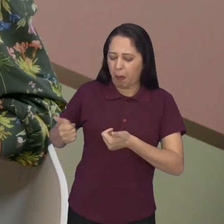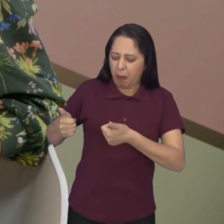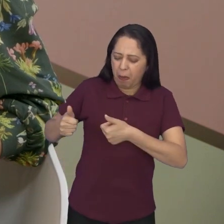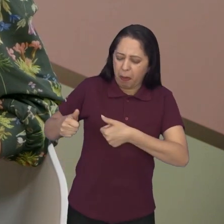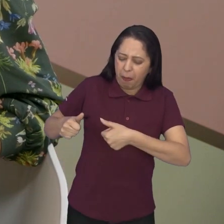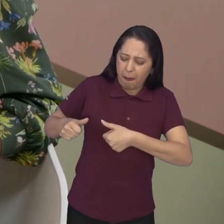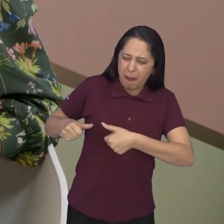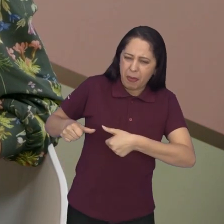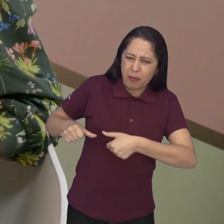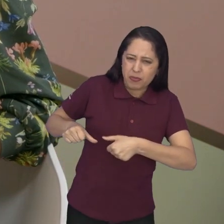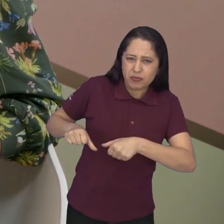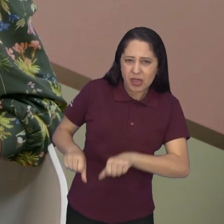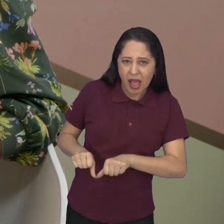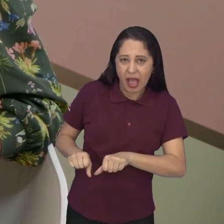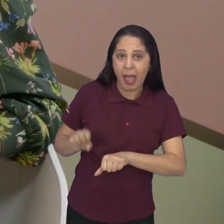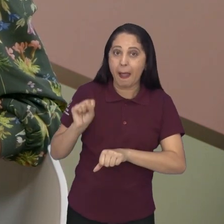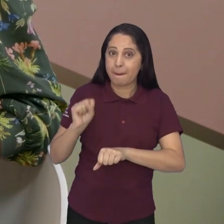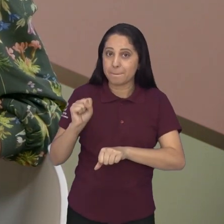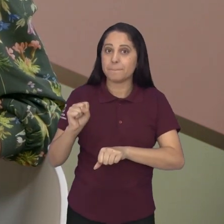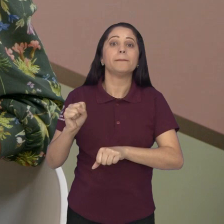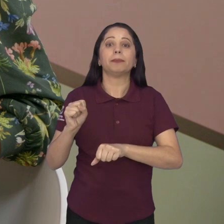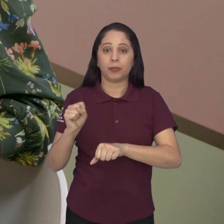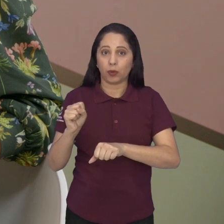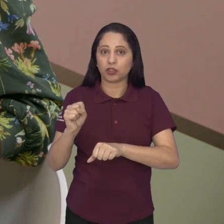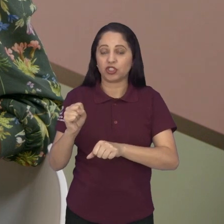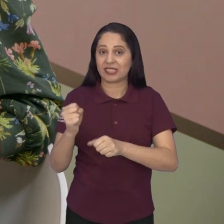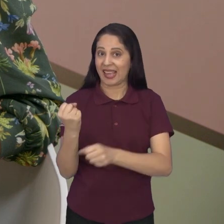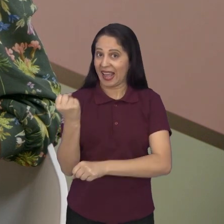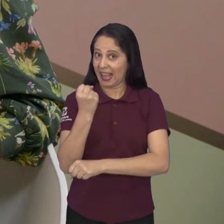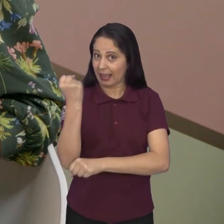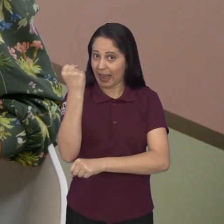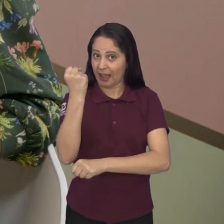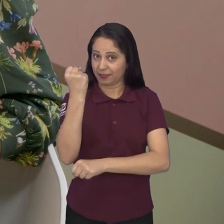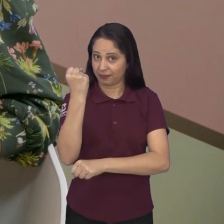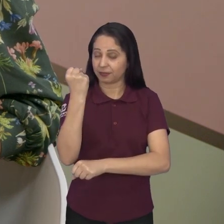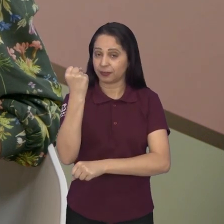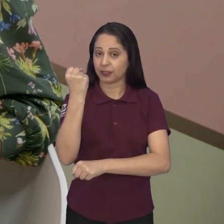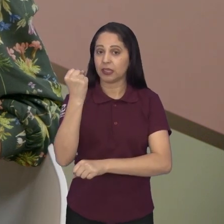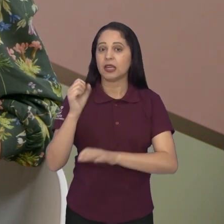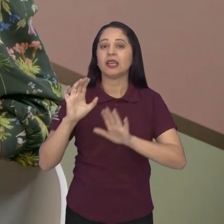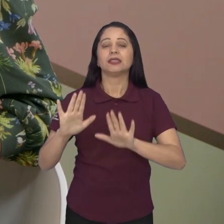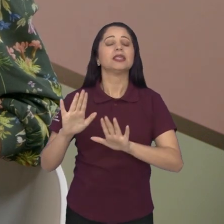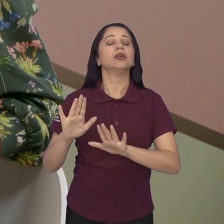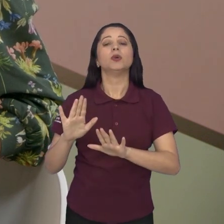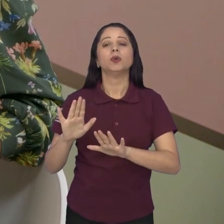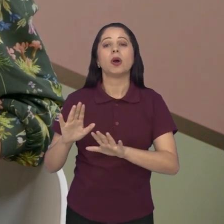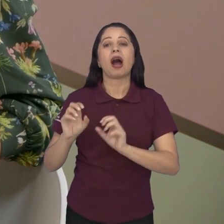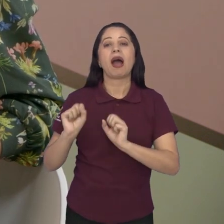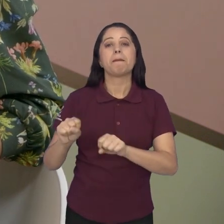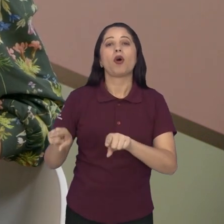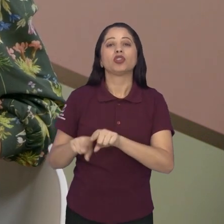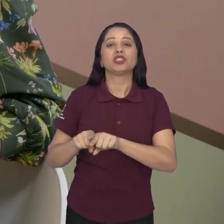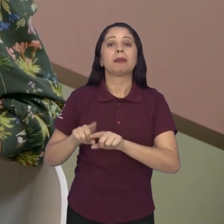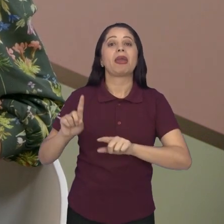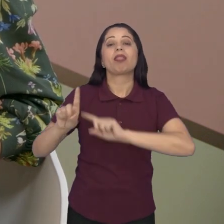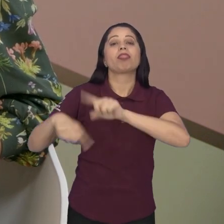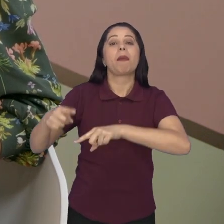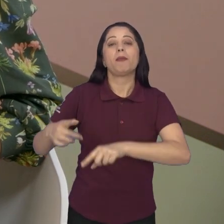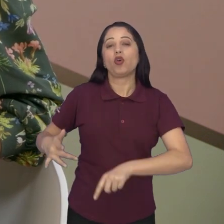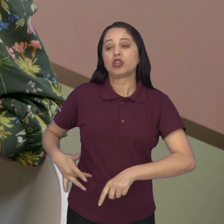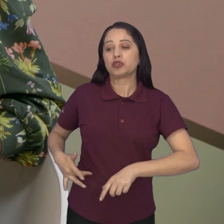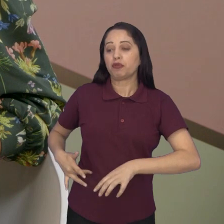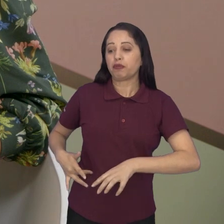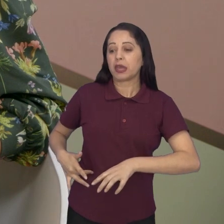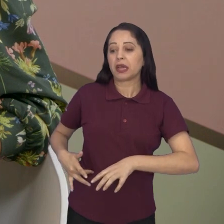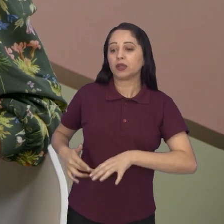estágio, ele pode entrar no estágio da fibrose grau 4, que é a cirrose, e dentro da cirrose, em algum momento, eu sei que ele vai entrar em falência do